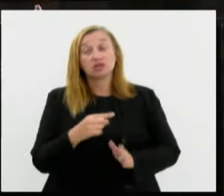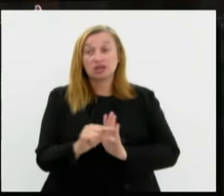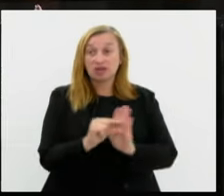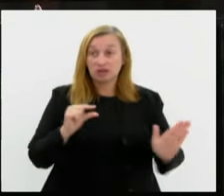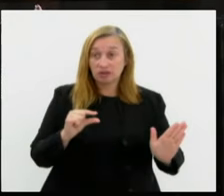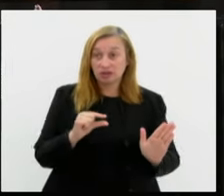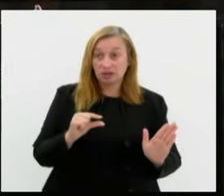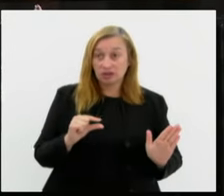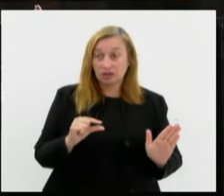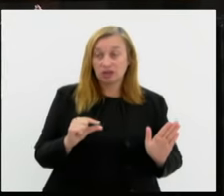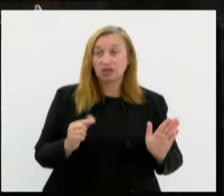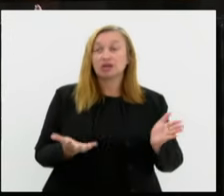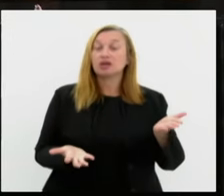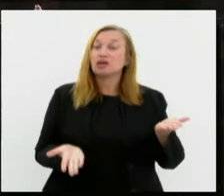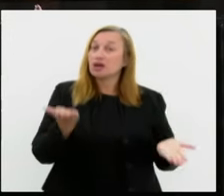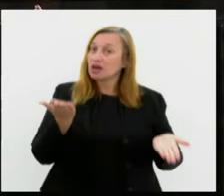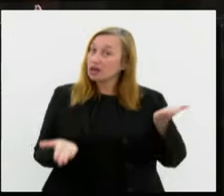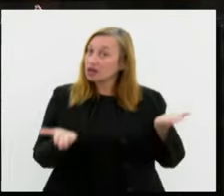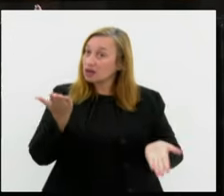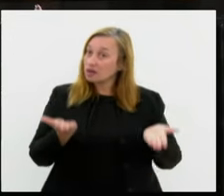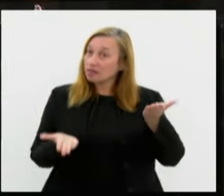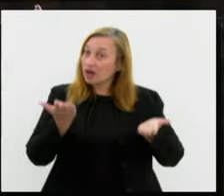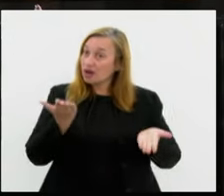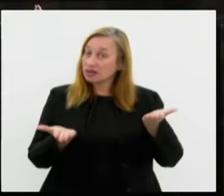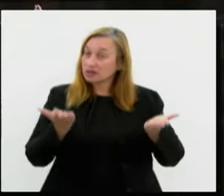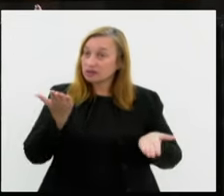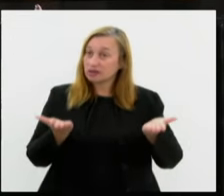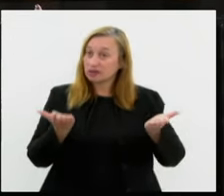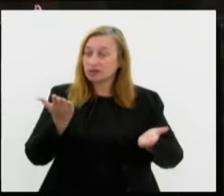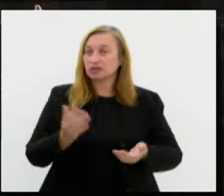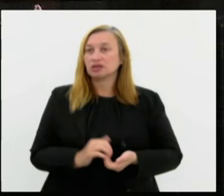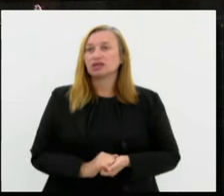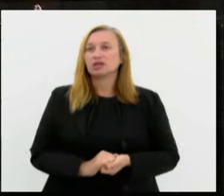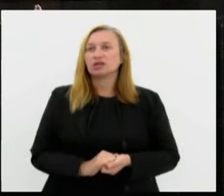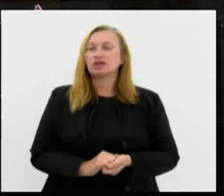pretendia ser equilibrada entre